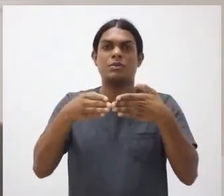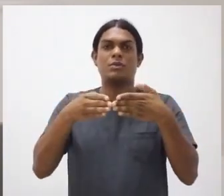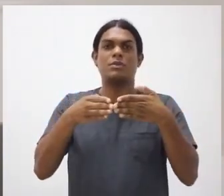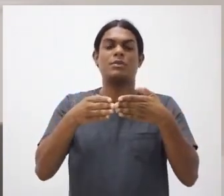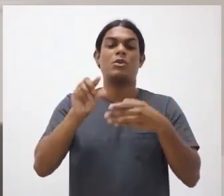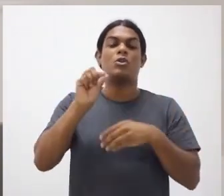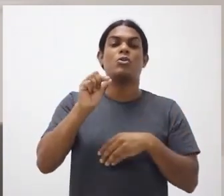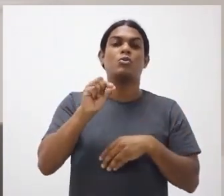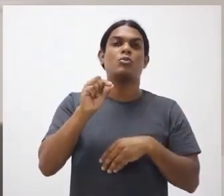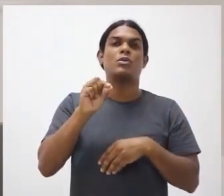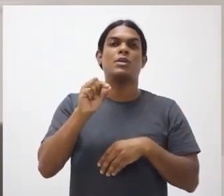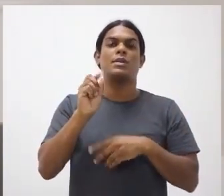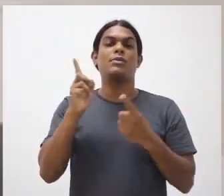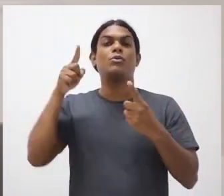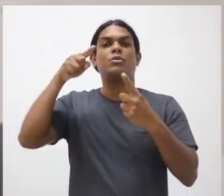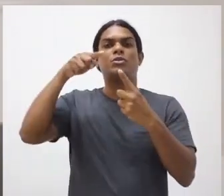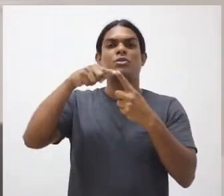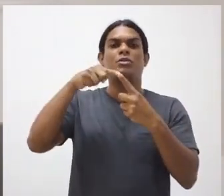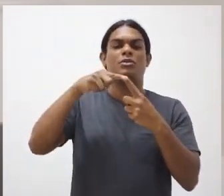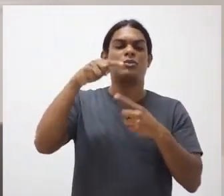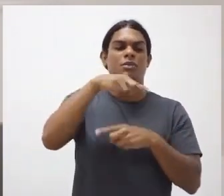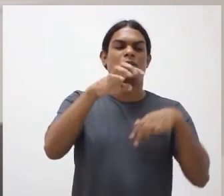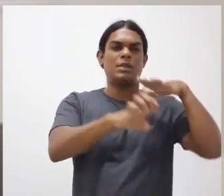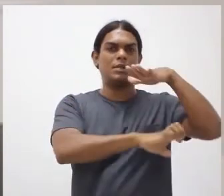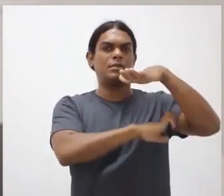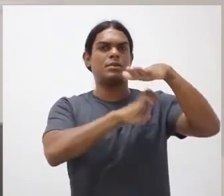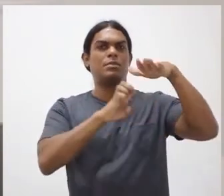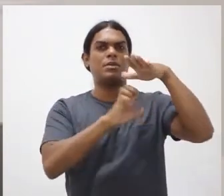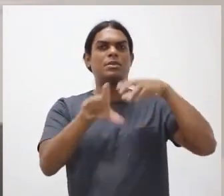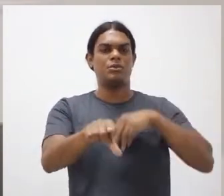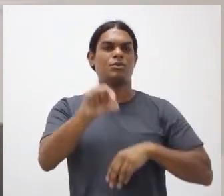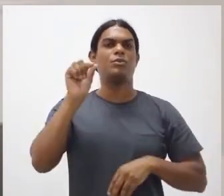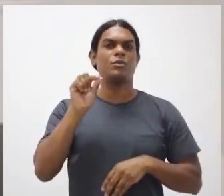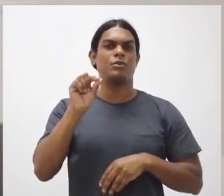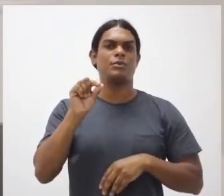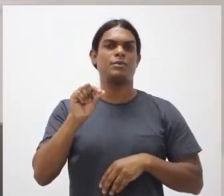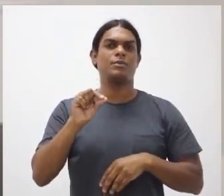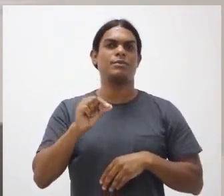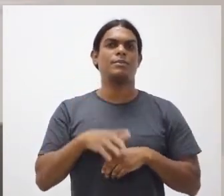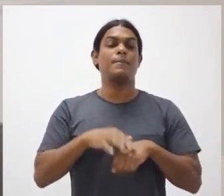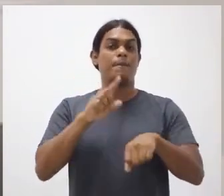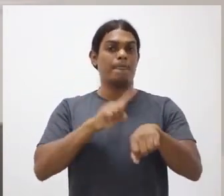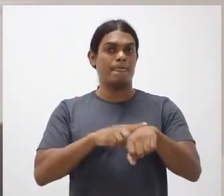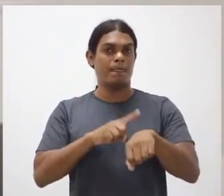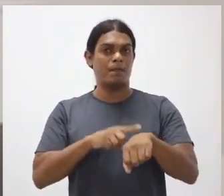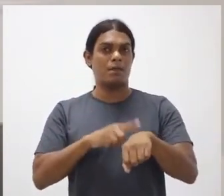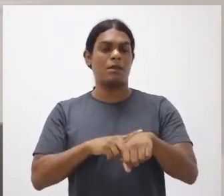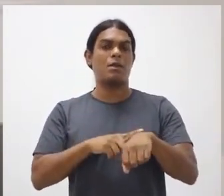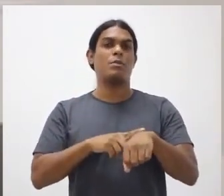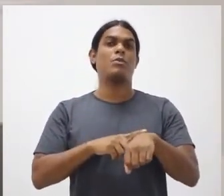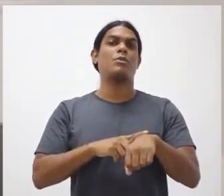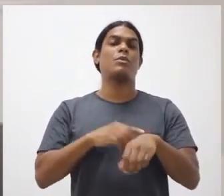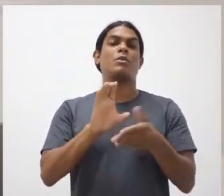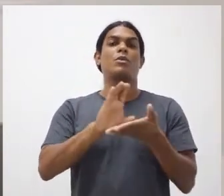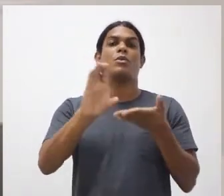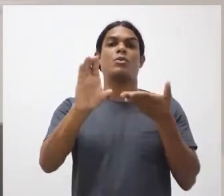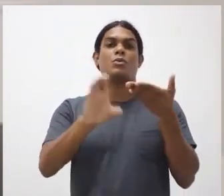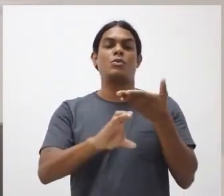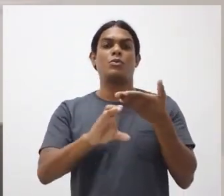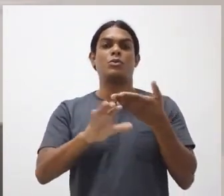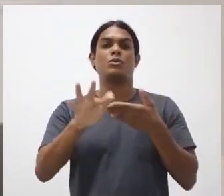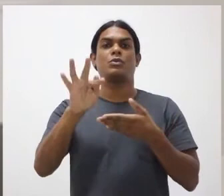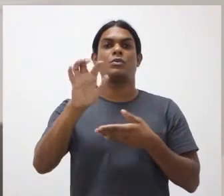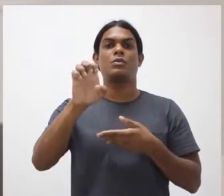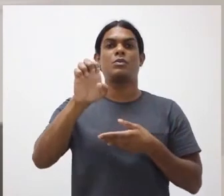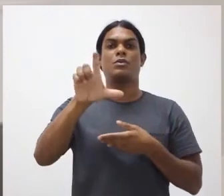como importante para ela, dentre as prioridades competitivas estudadas: tempo, custo, flexibilidade